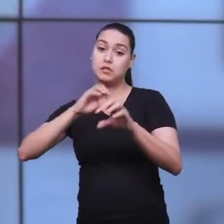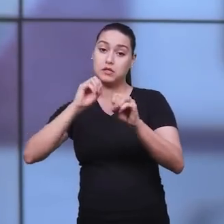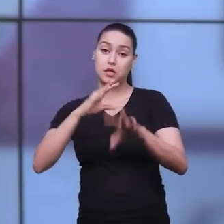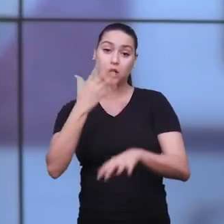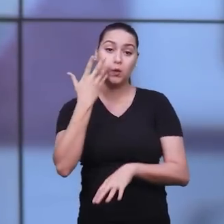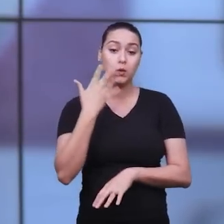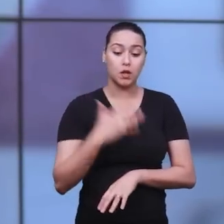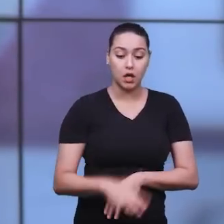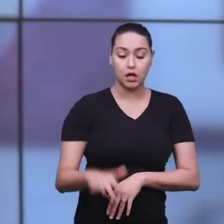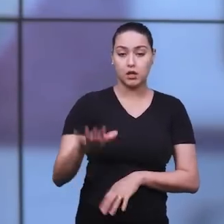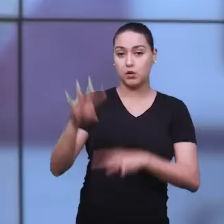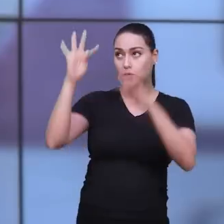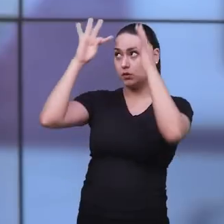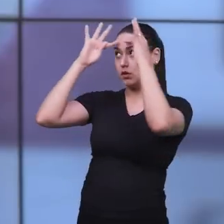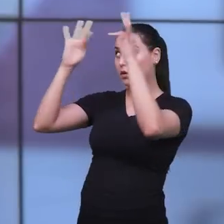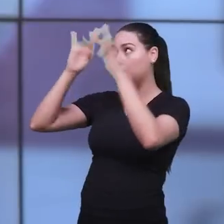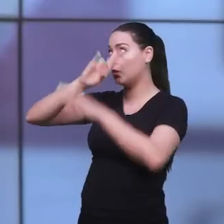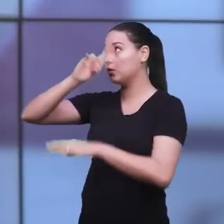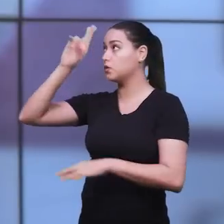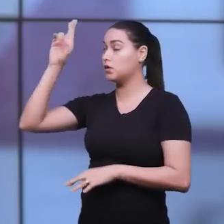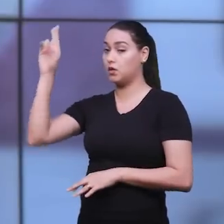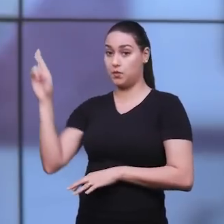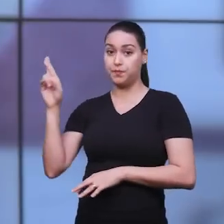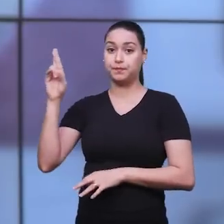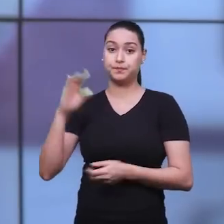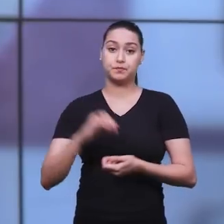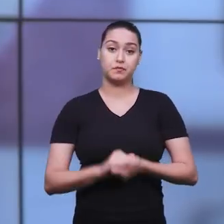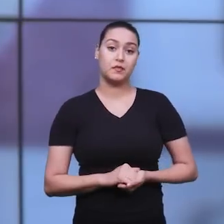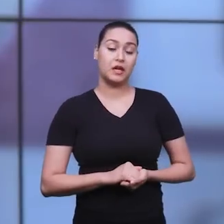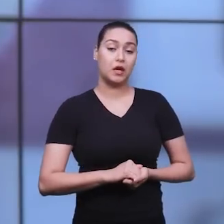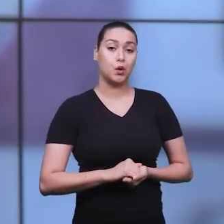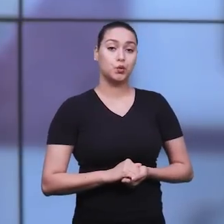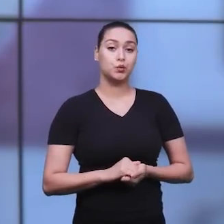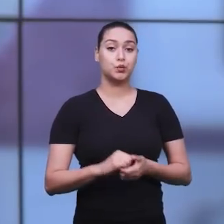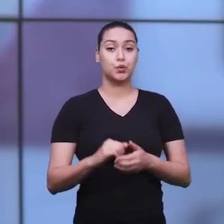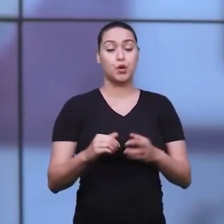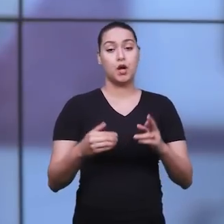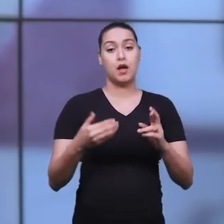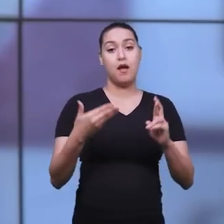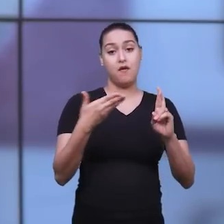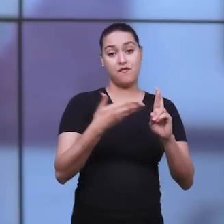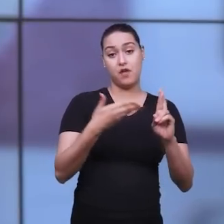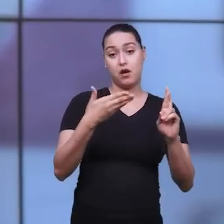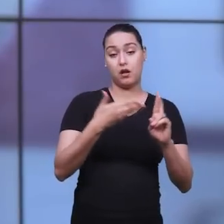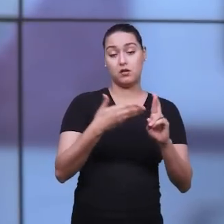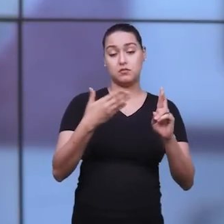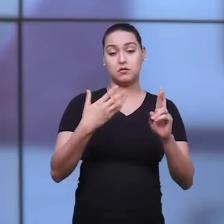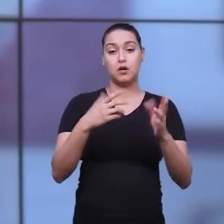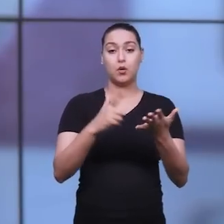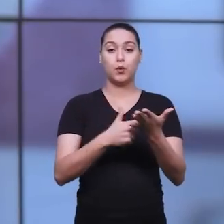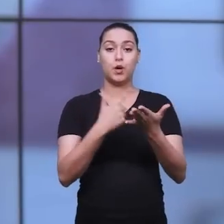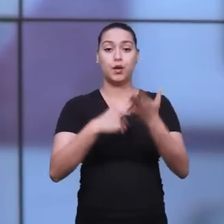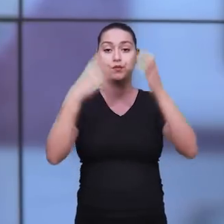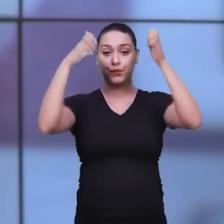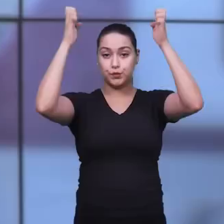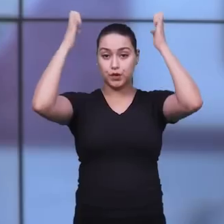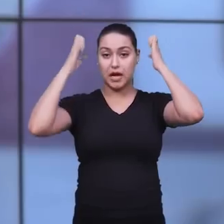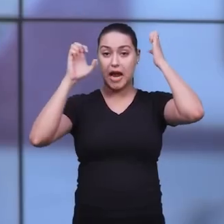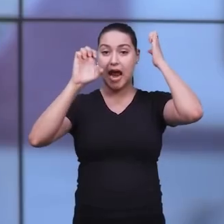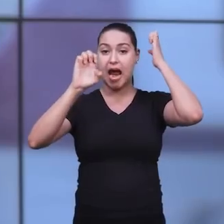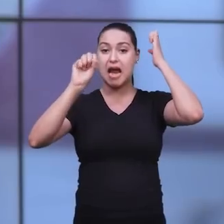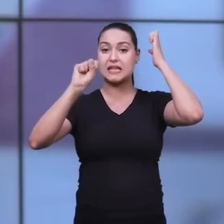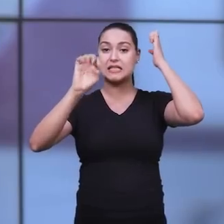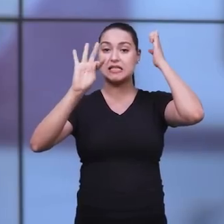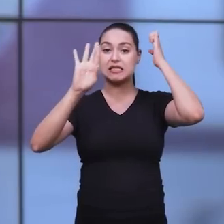Educação dos Filhos no Temor do Senhor, tomando como referência o livro de Esther. Nesta aula,